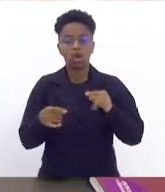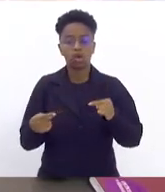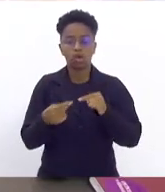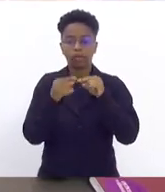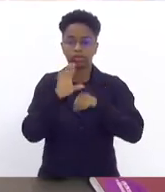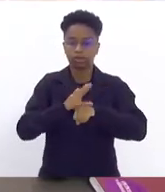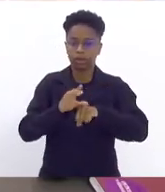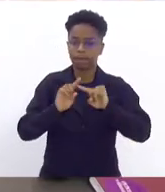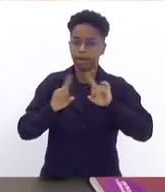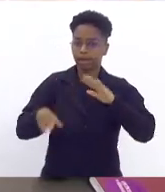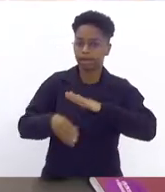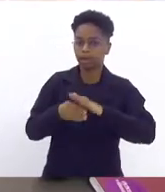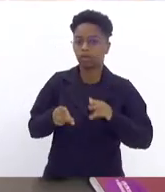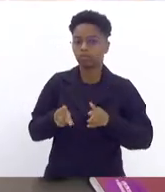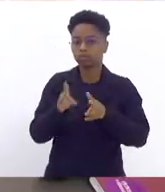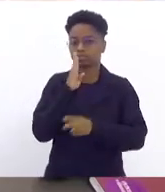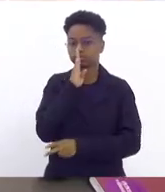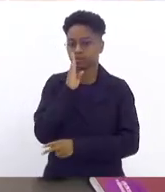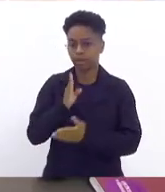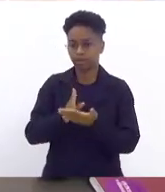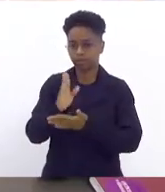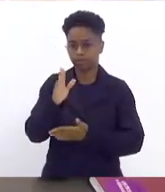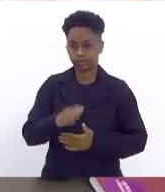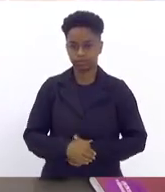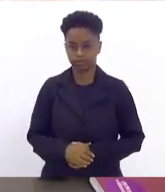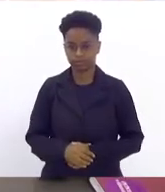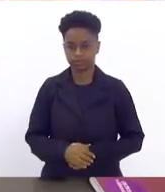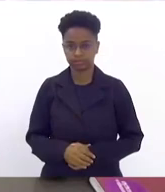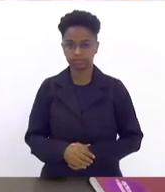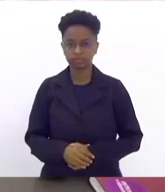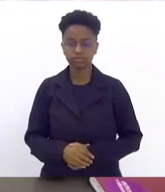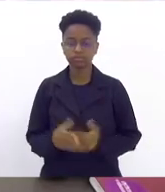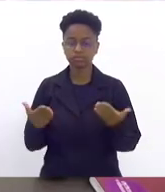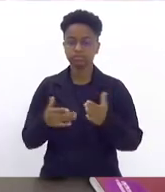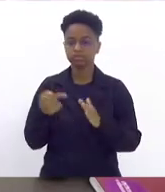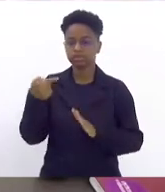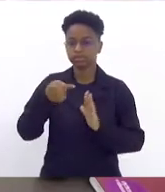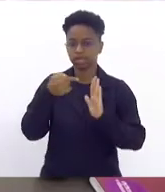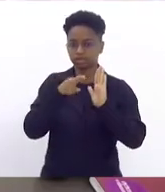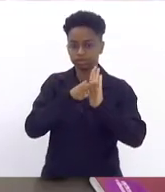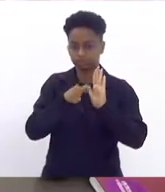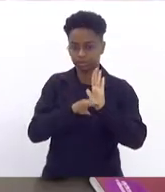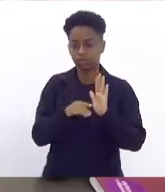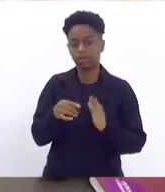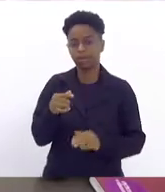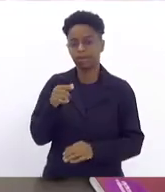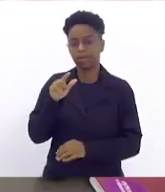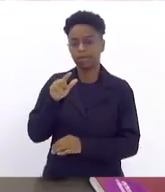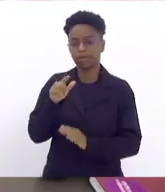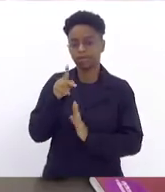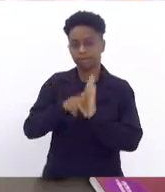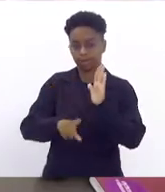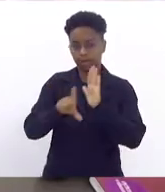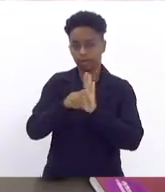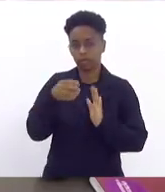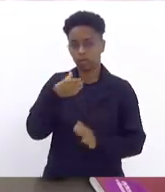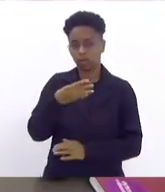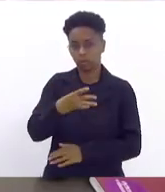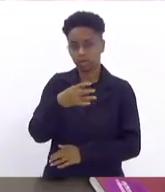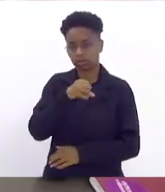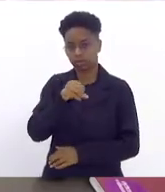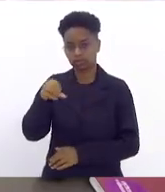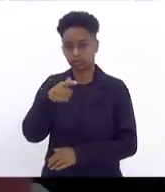emendas, permaneçam como estão, aprovado. Passo ao 7º da pauta, o PL 499 de